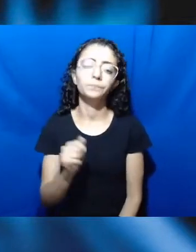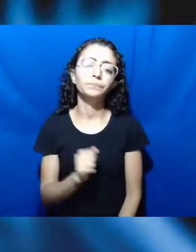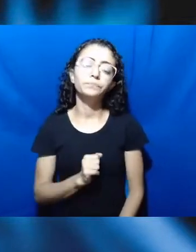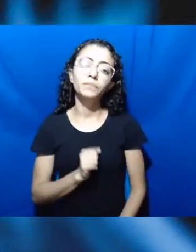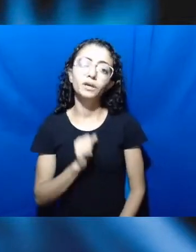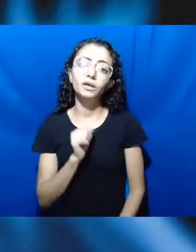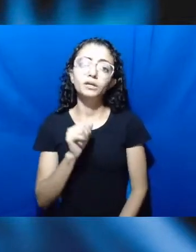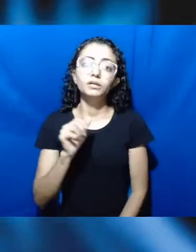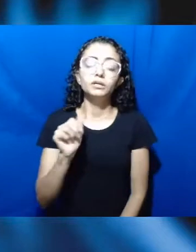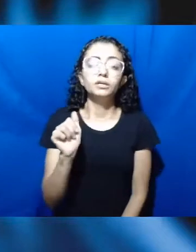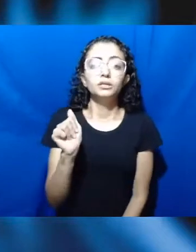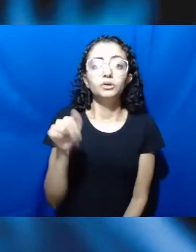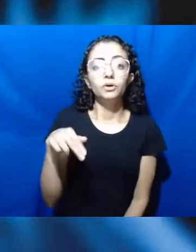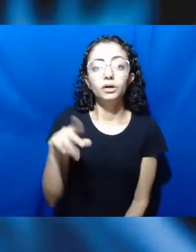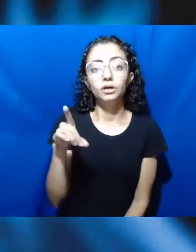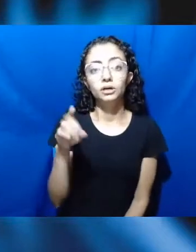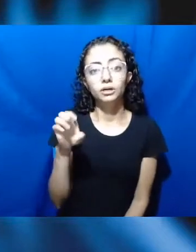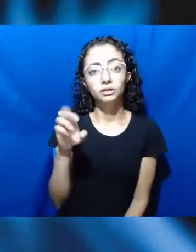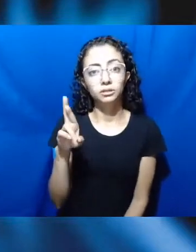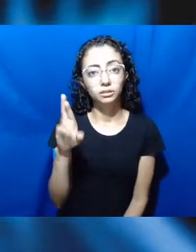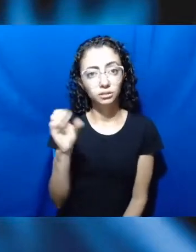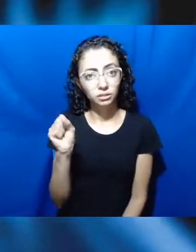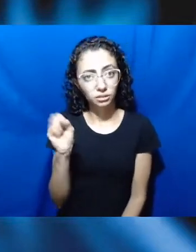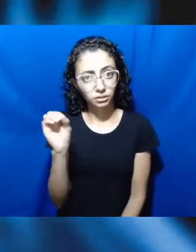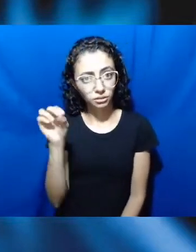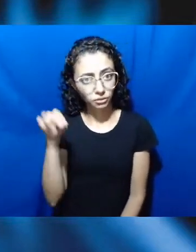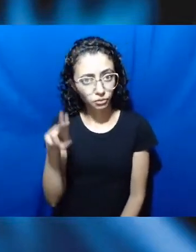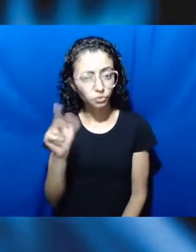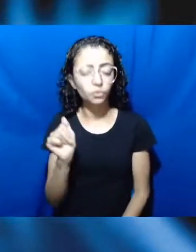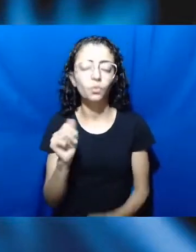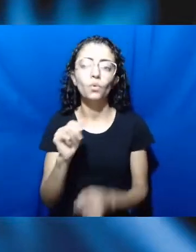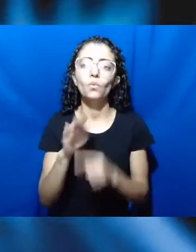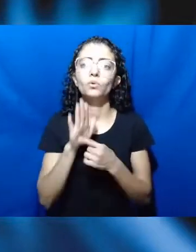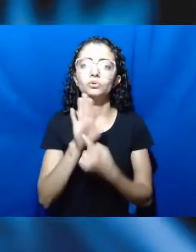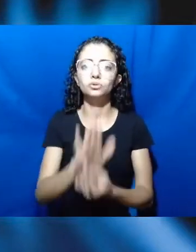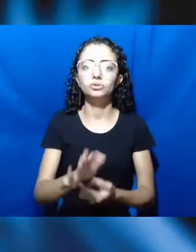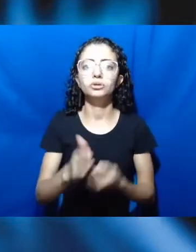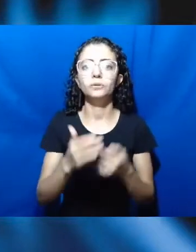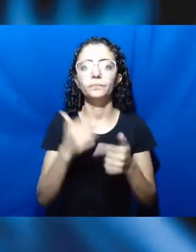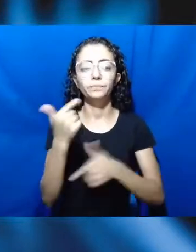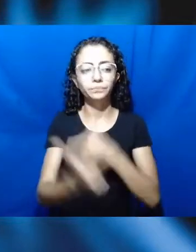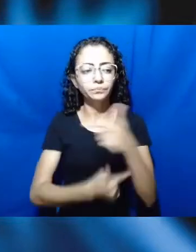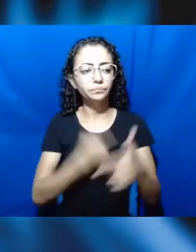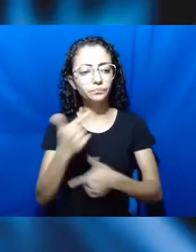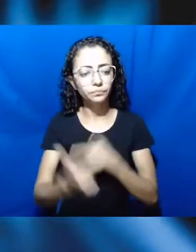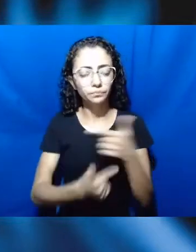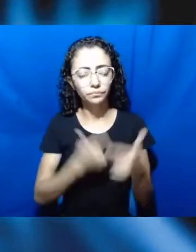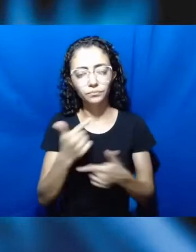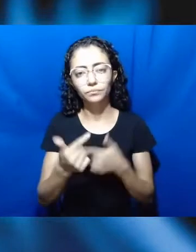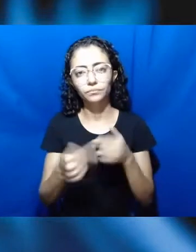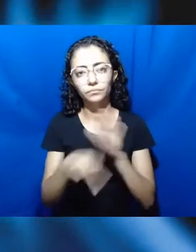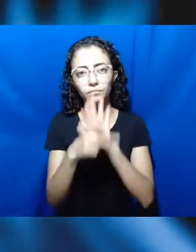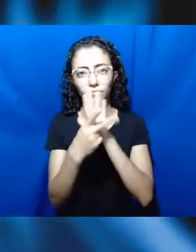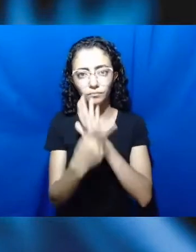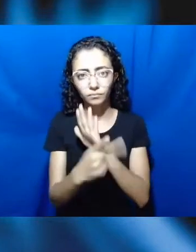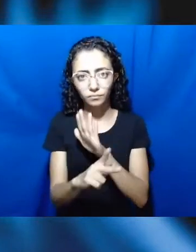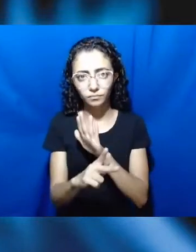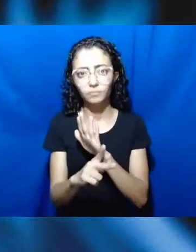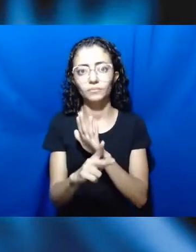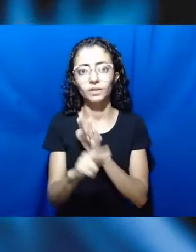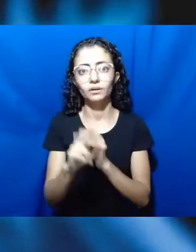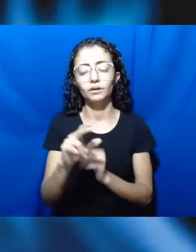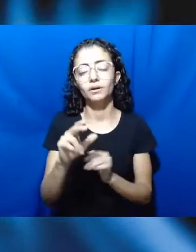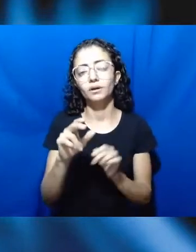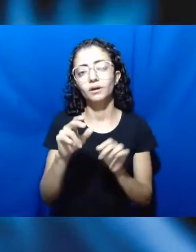raiz brasileira, aqui, né, afrodescendente, e